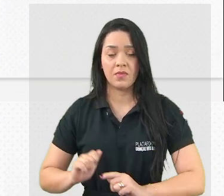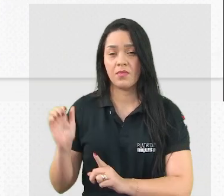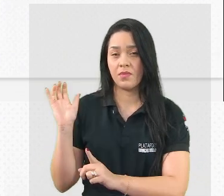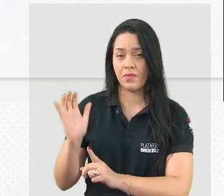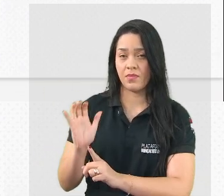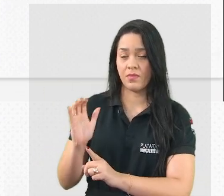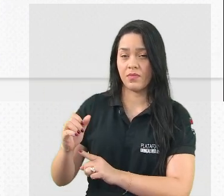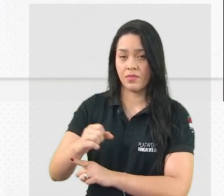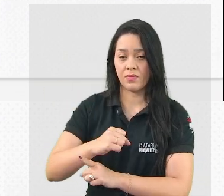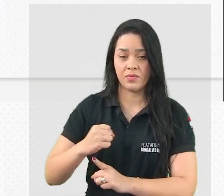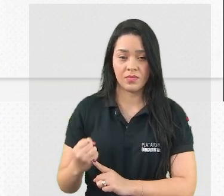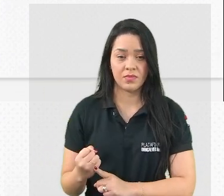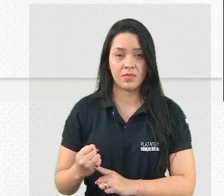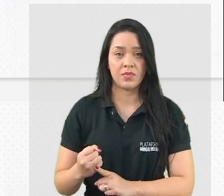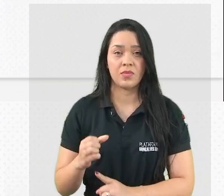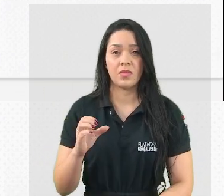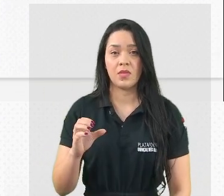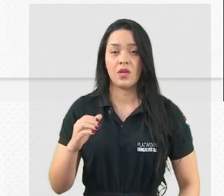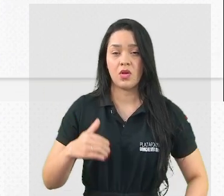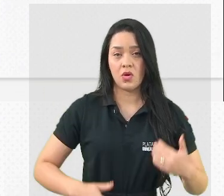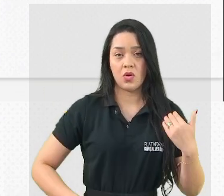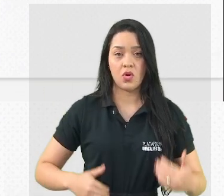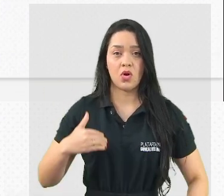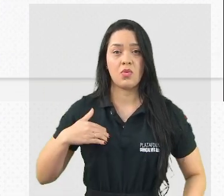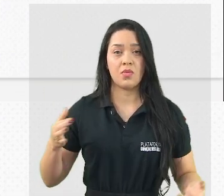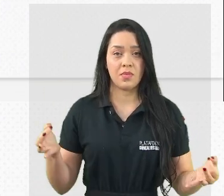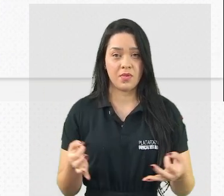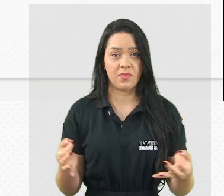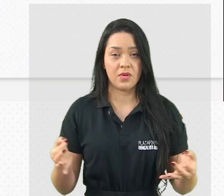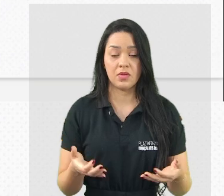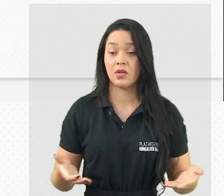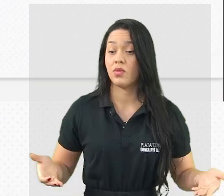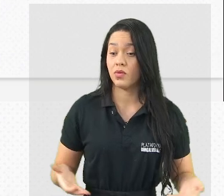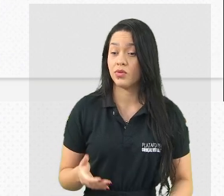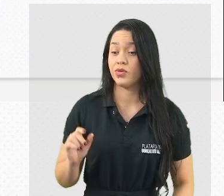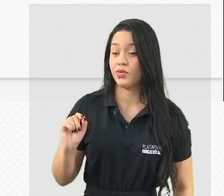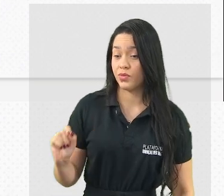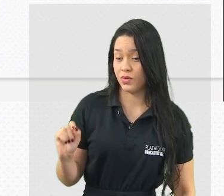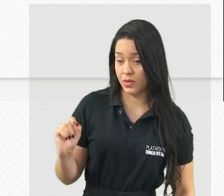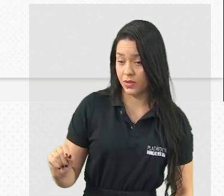sociais, chamado corpo perfeito. Então, hoje